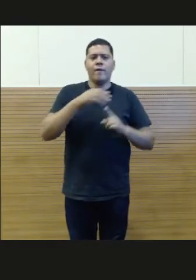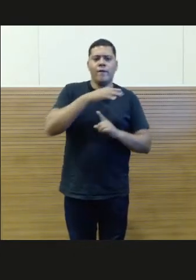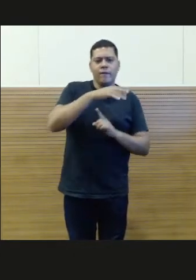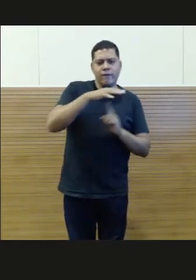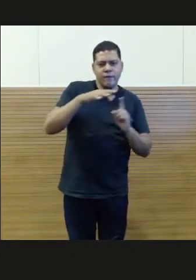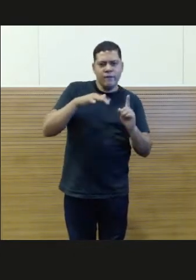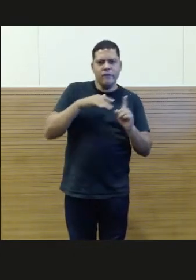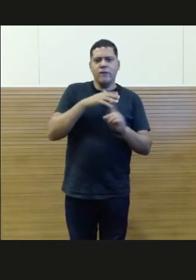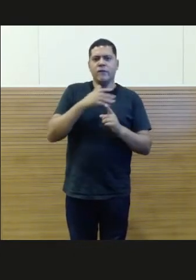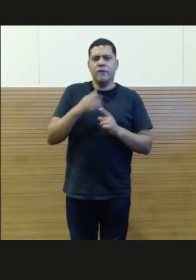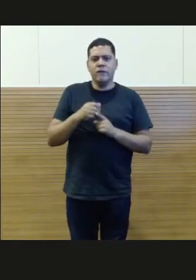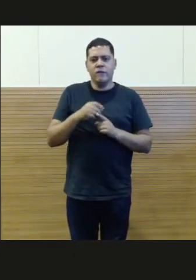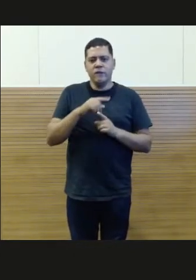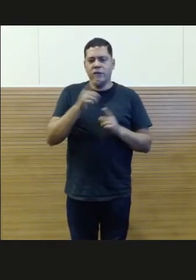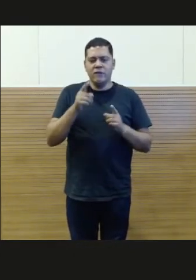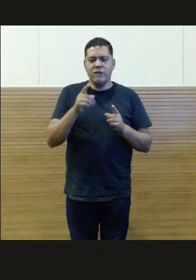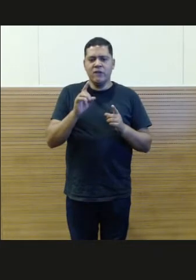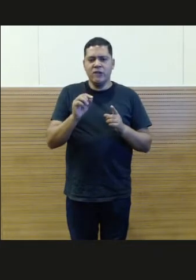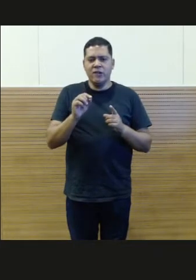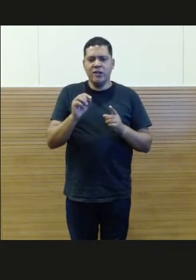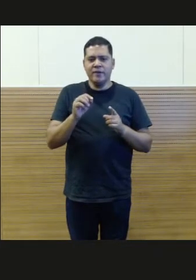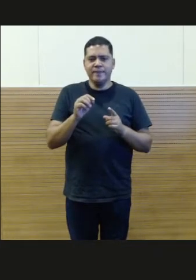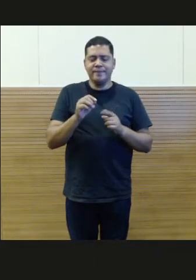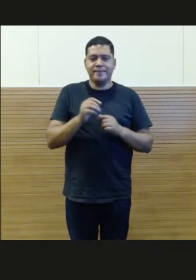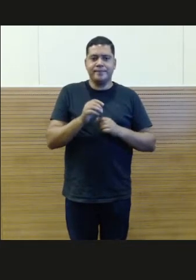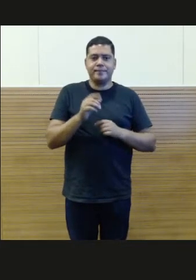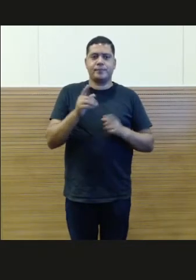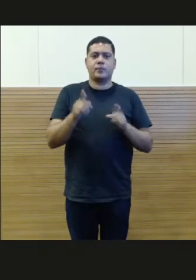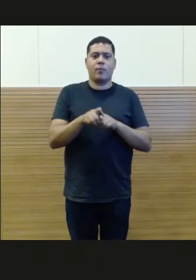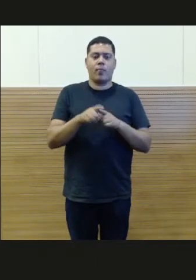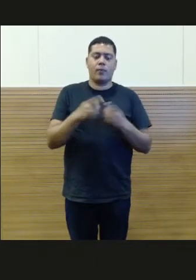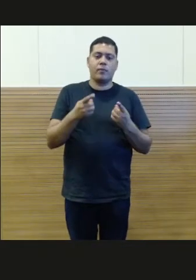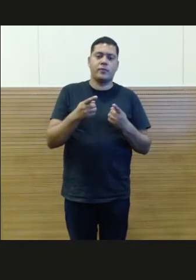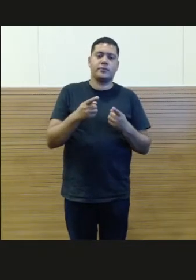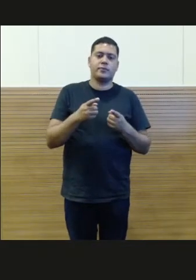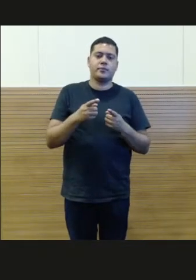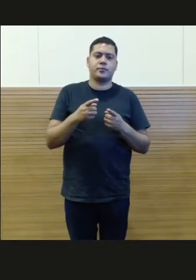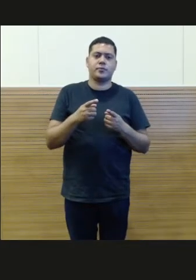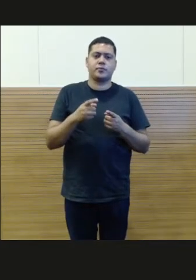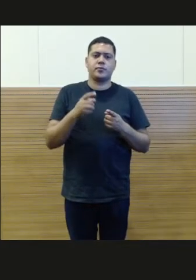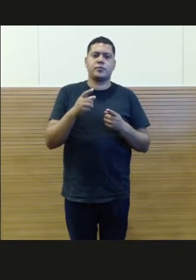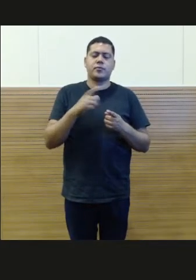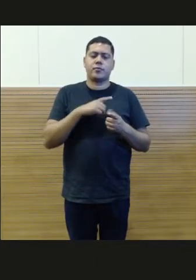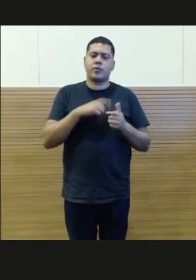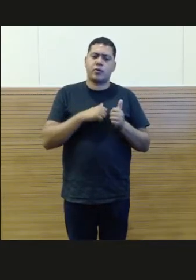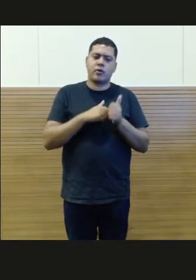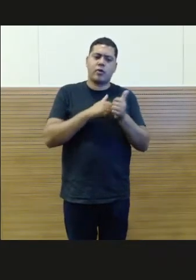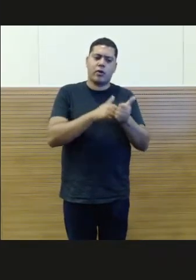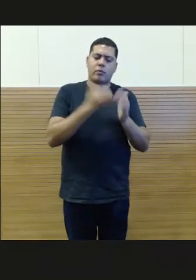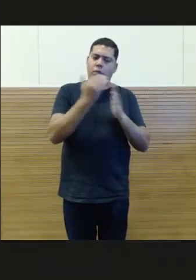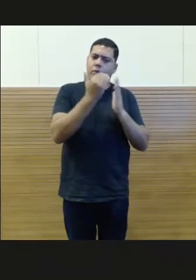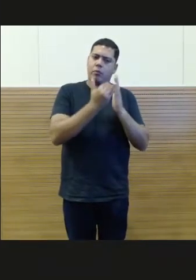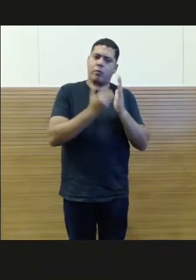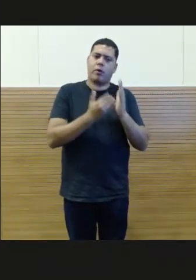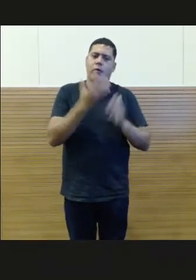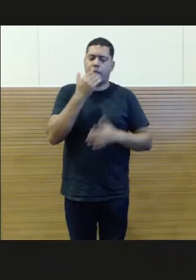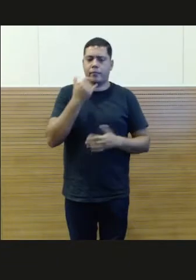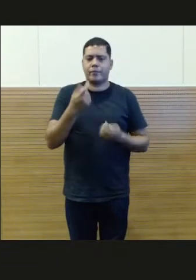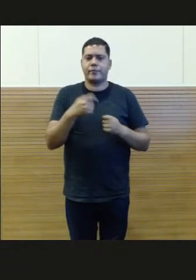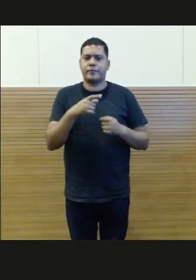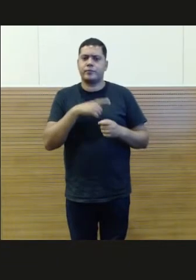para serem colocados no capítulo final ou em apêndices. Guias alimentares têm que vir de pessoas de